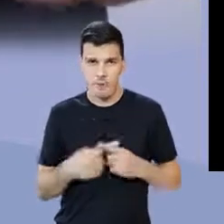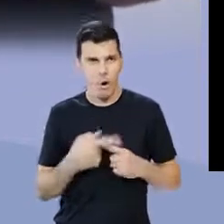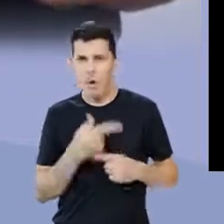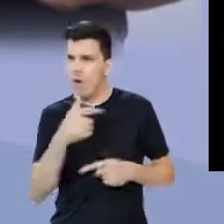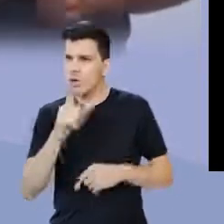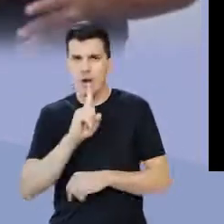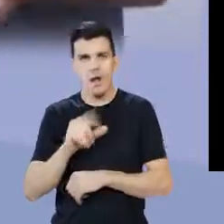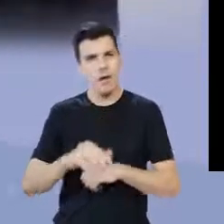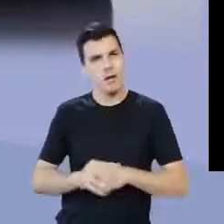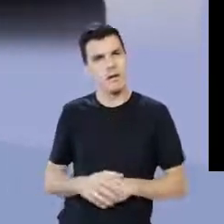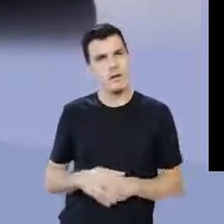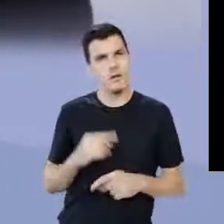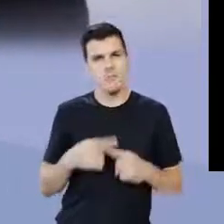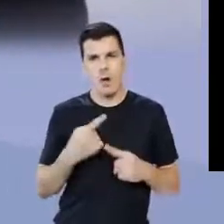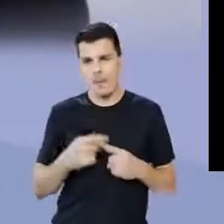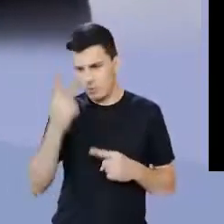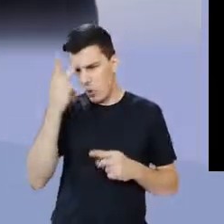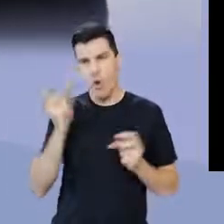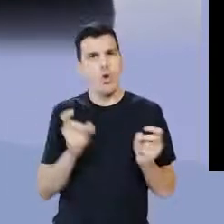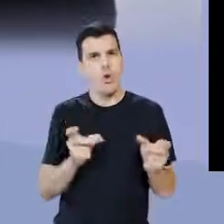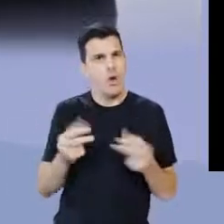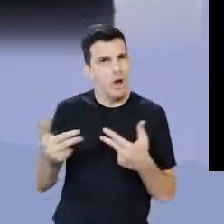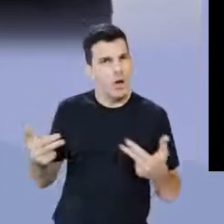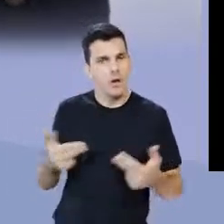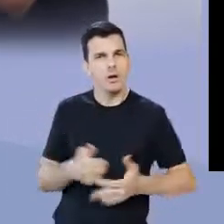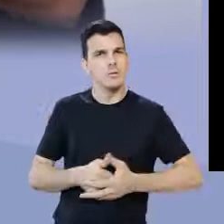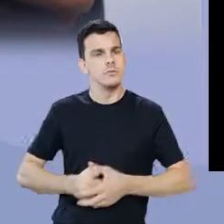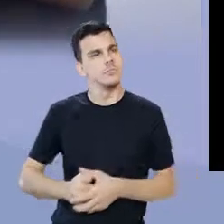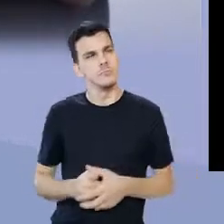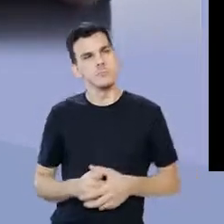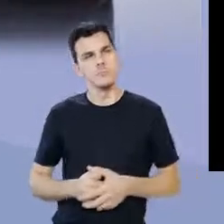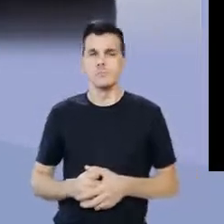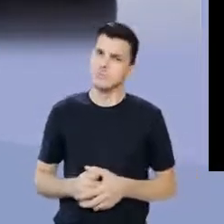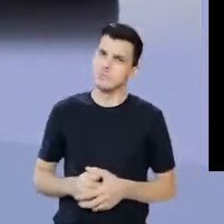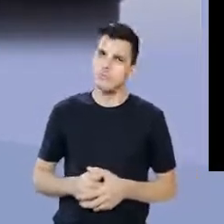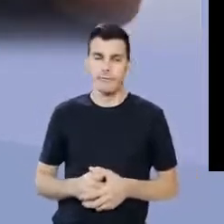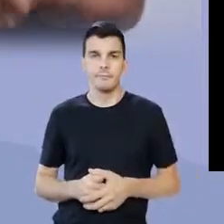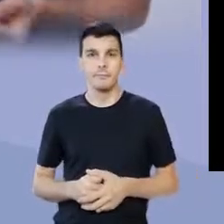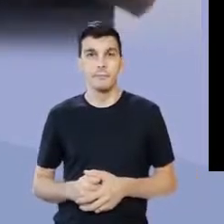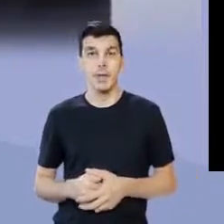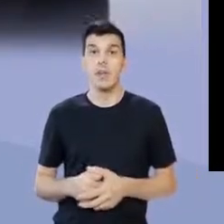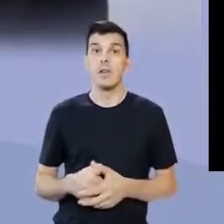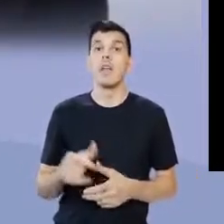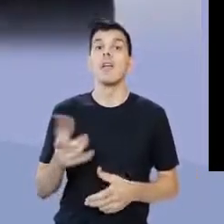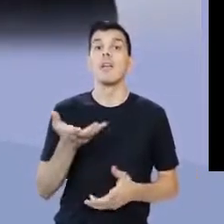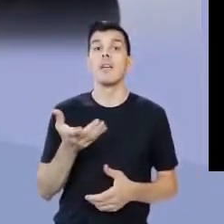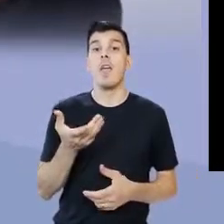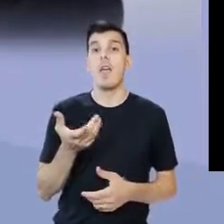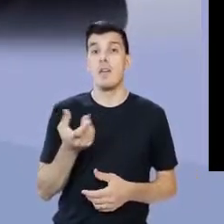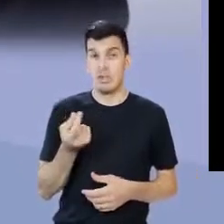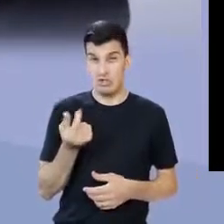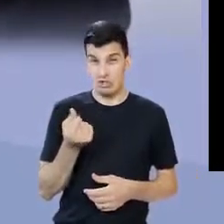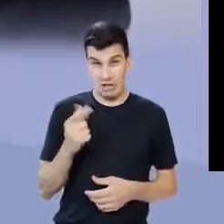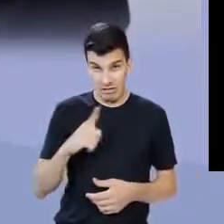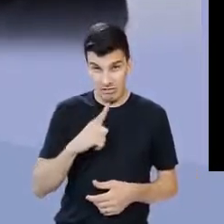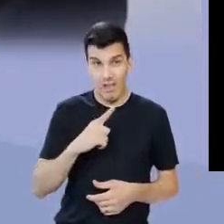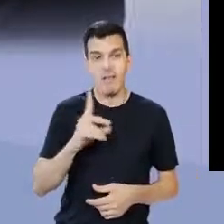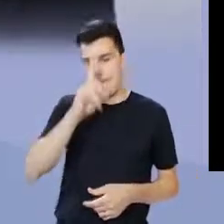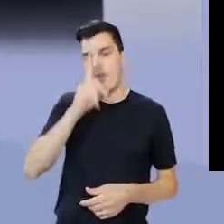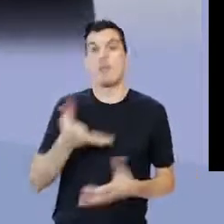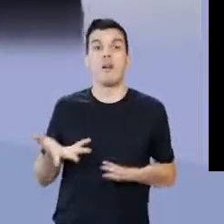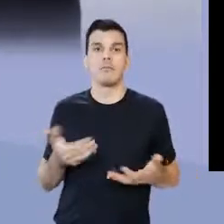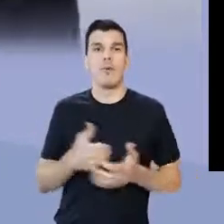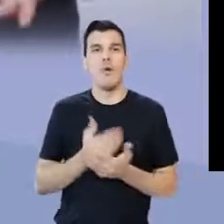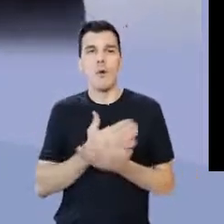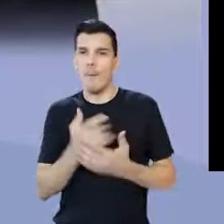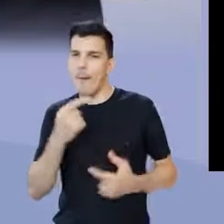não os georgóis? Por que não os comerciantes? Chamado de demiurgos. Meu aluno, quem tem dinheiro quer mandar, não quer ser mandado. Então